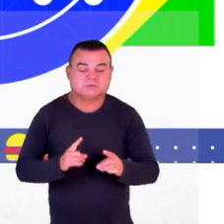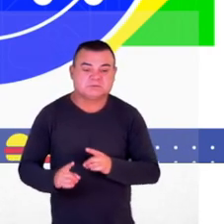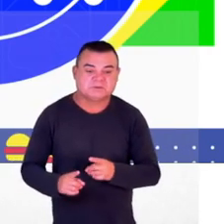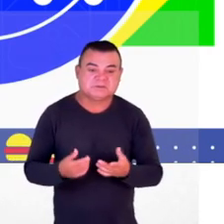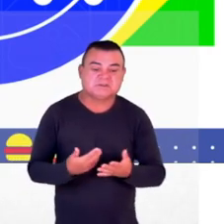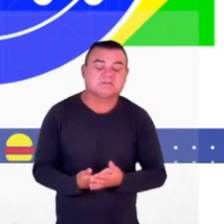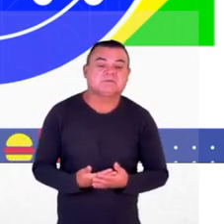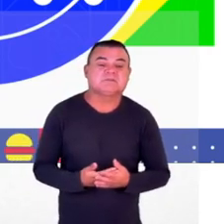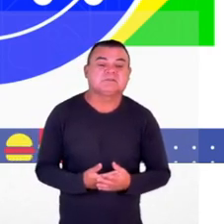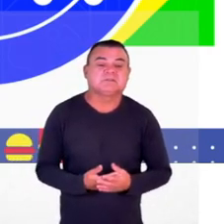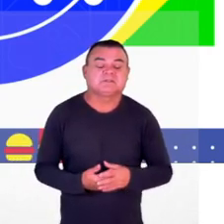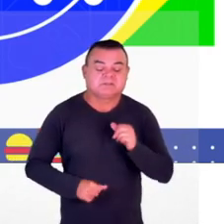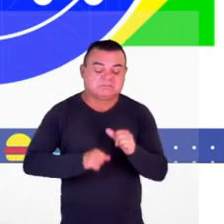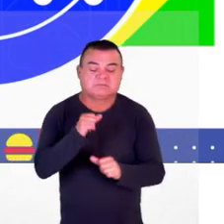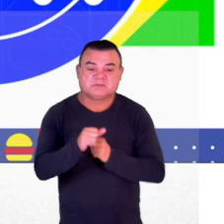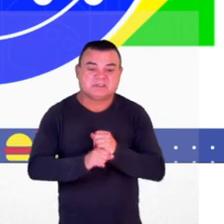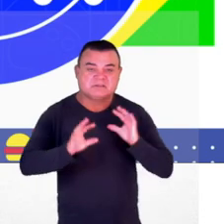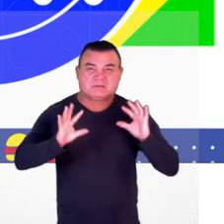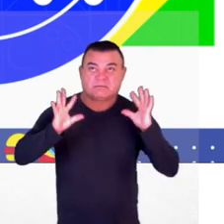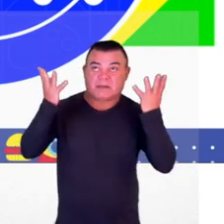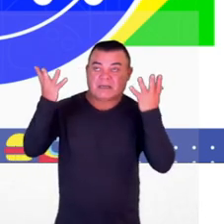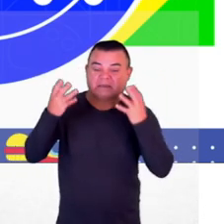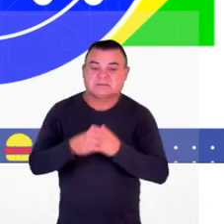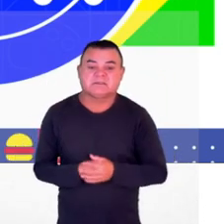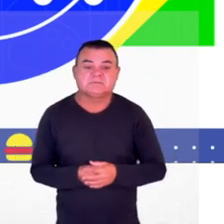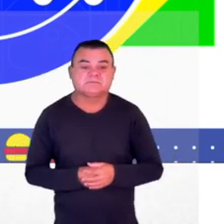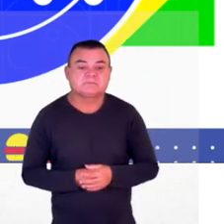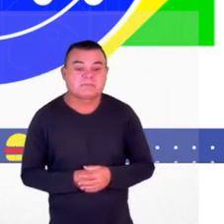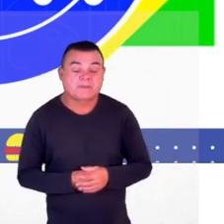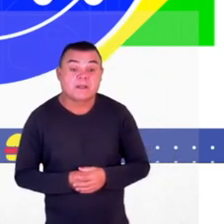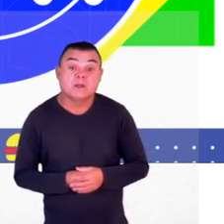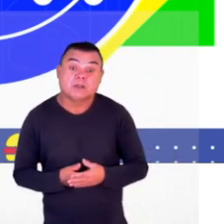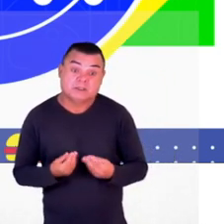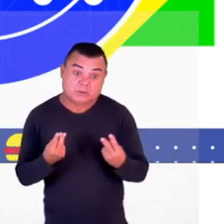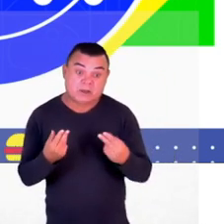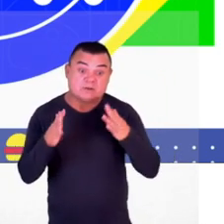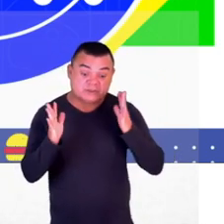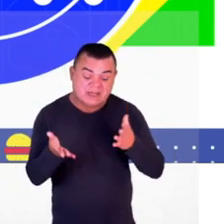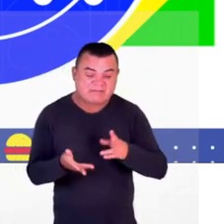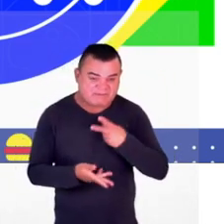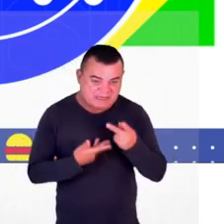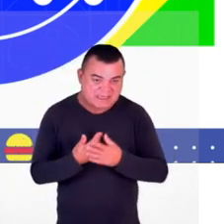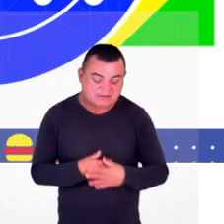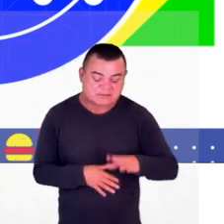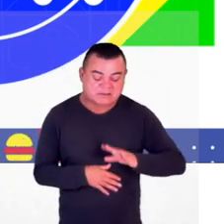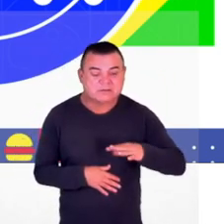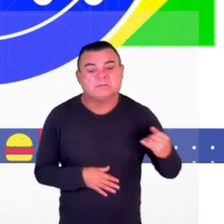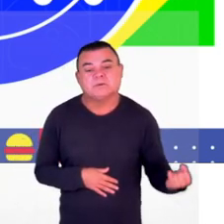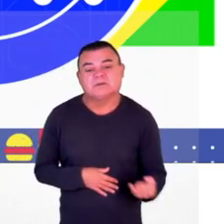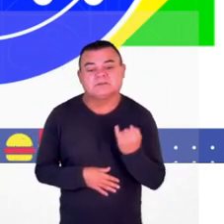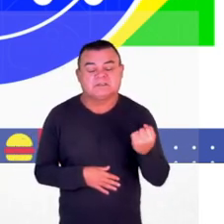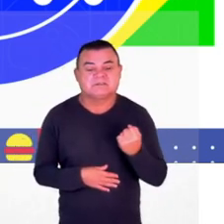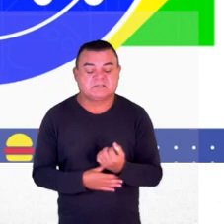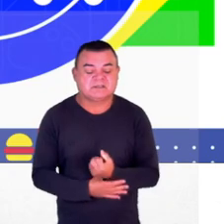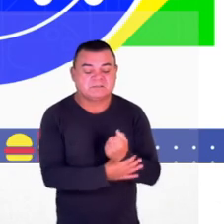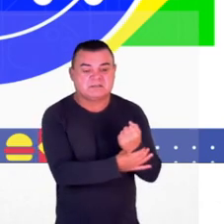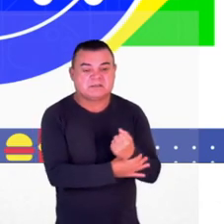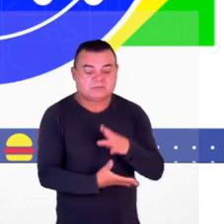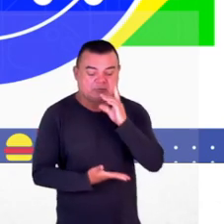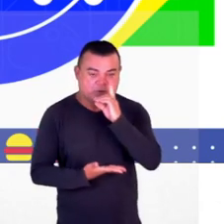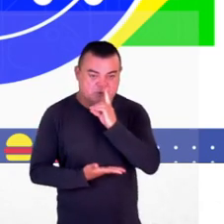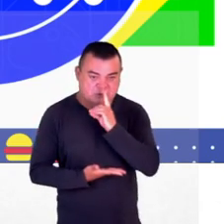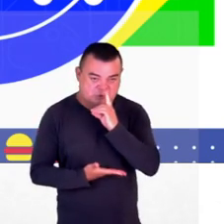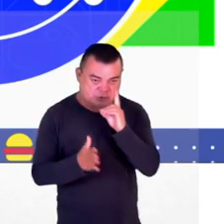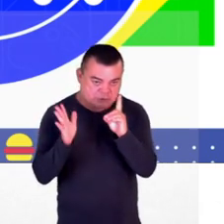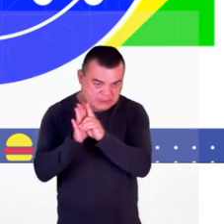eh não vou não vou me alongar muito aqui mas como já falado também né da importância da garantia do direito humano na